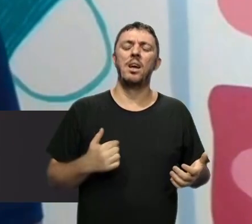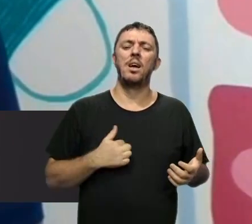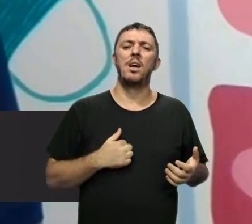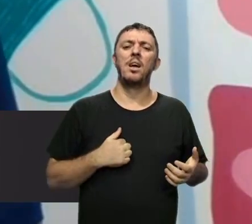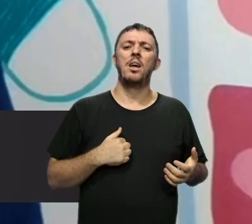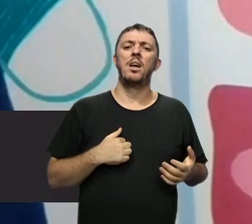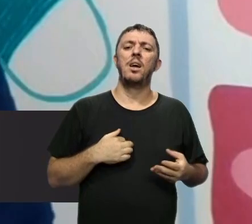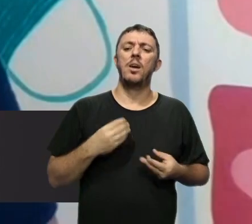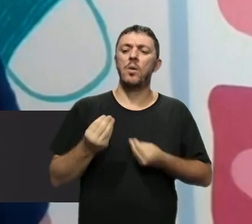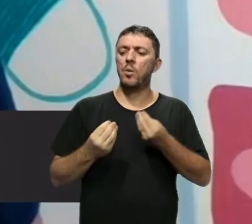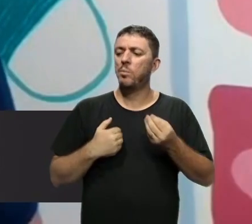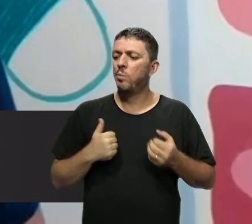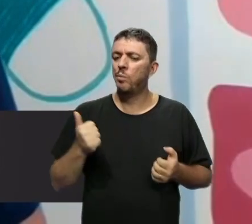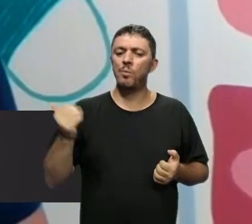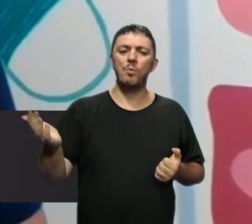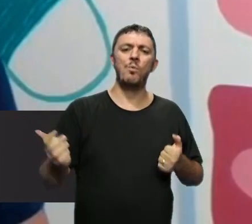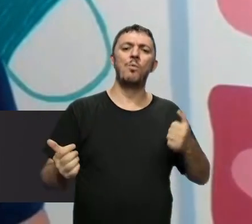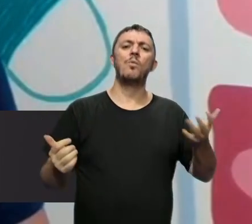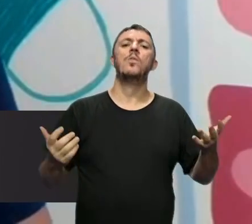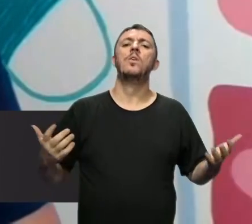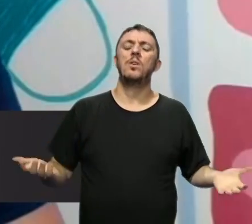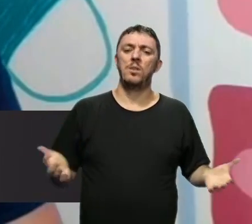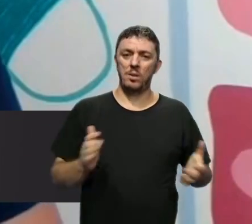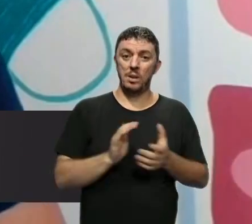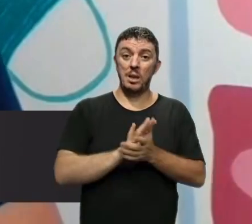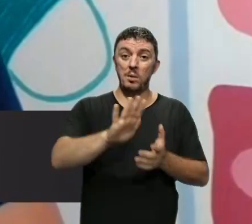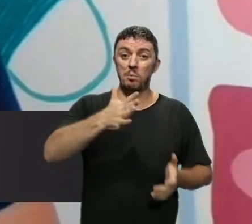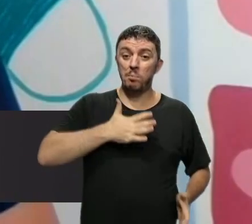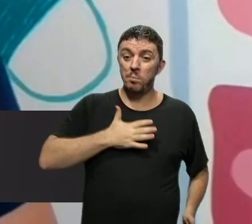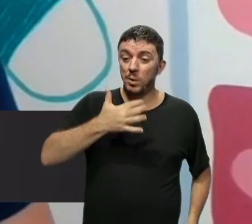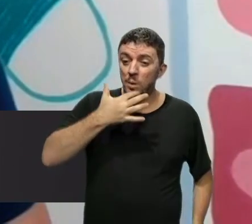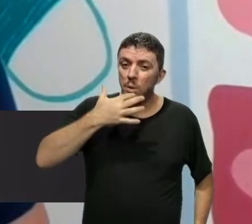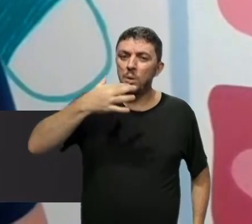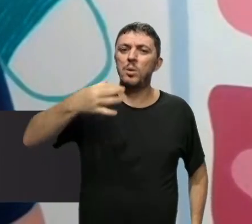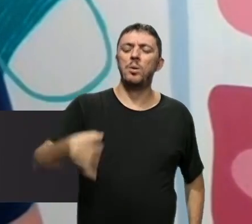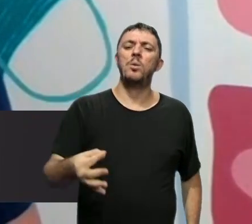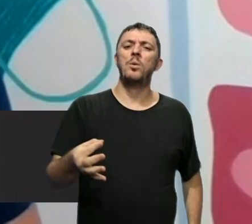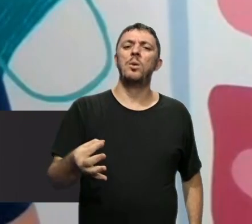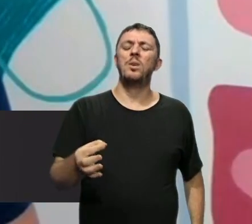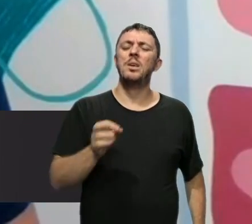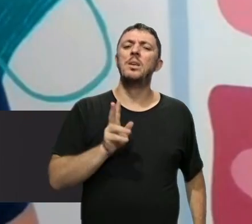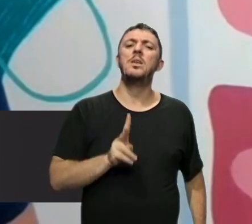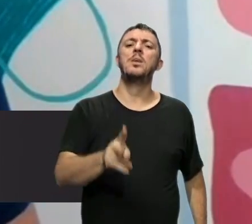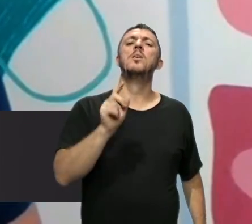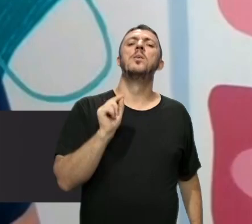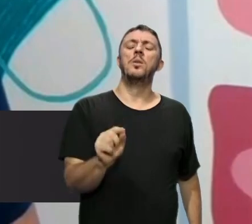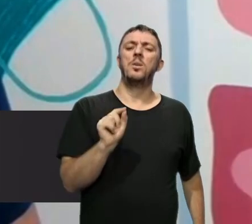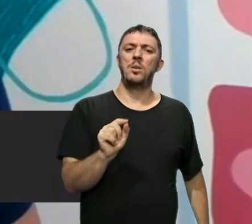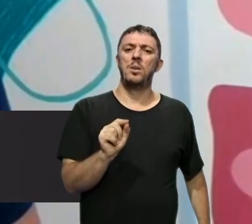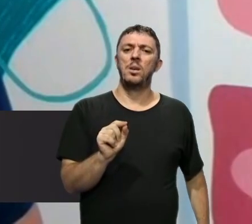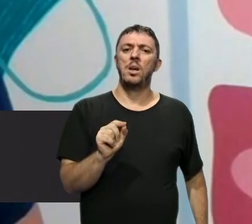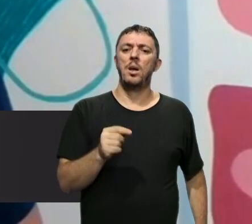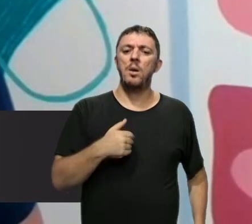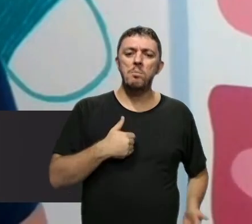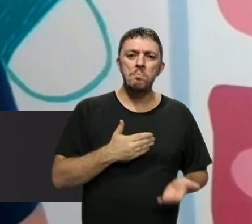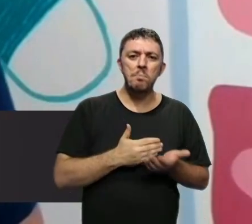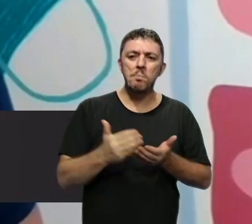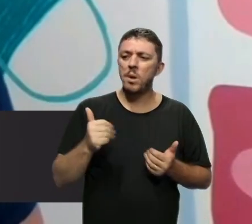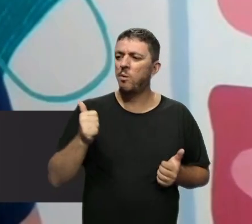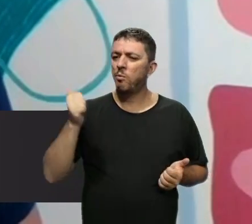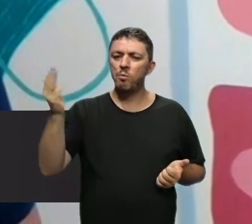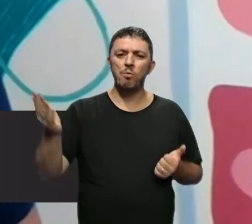está do lado de fora. Então, a minha sugestão é sempre, começa a estar do lado de